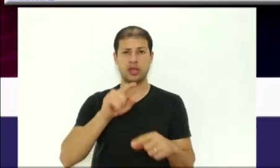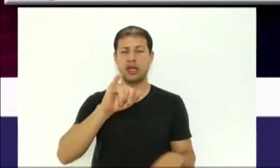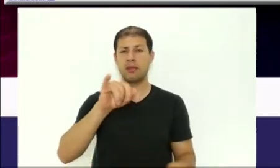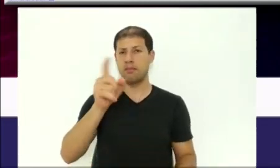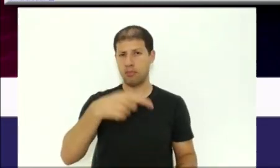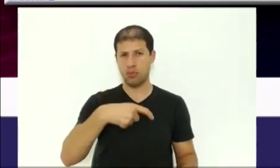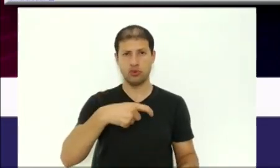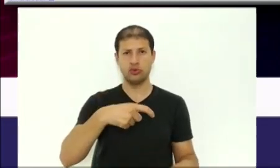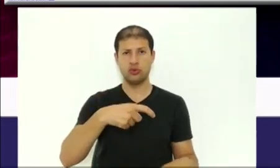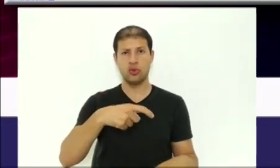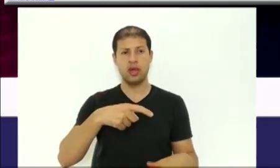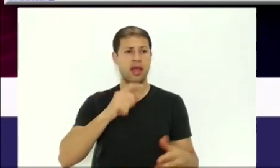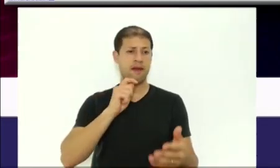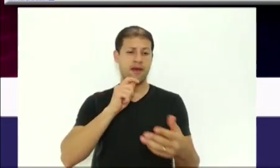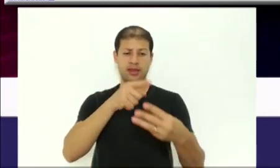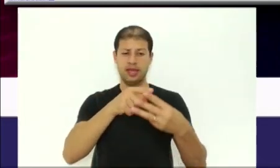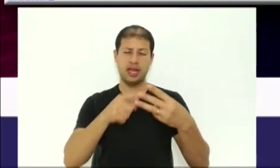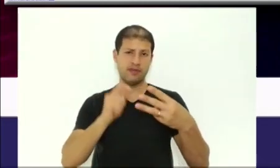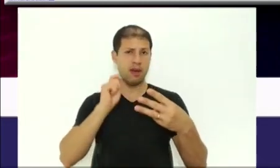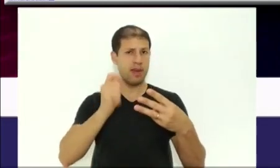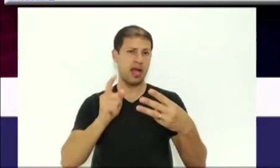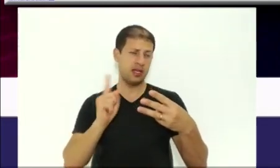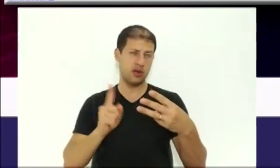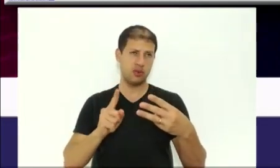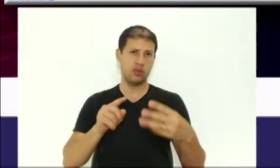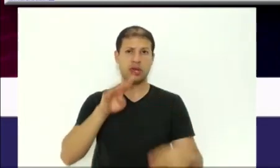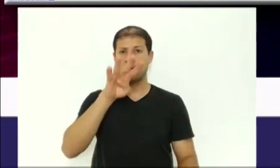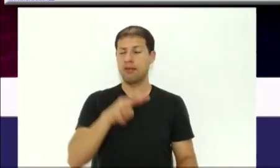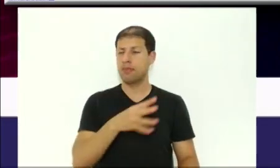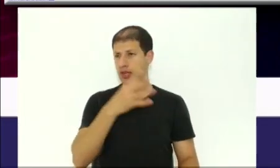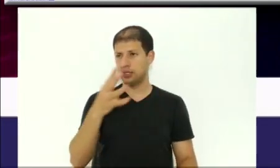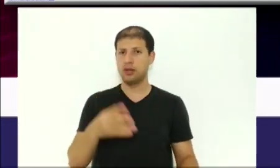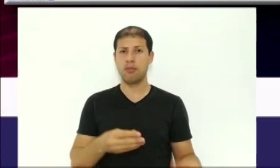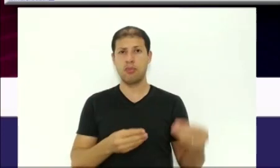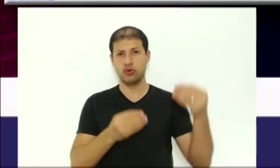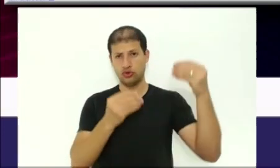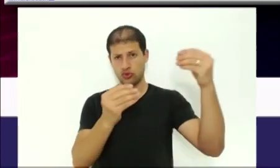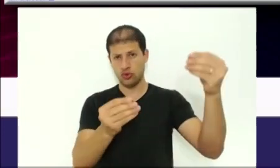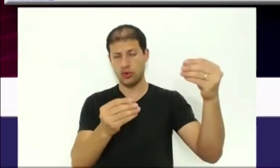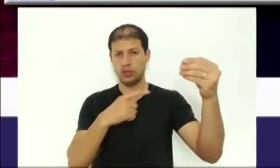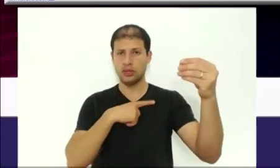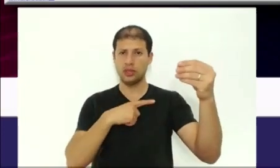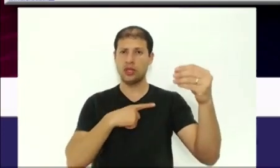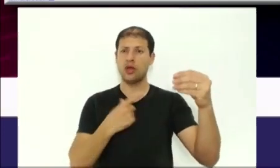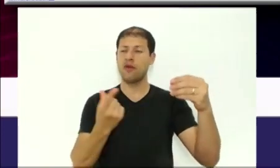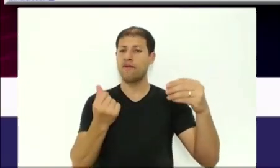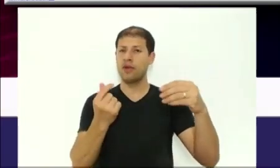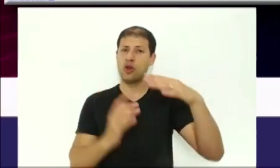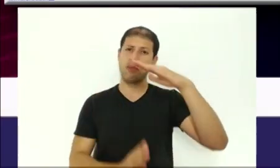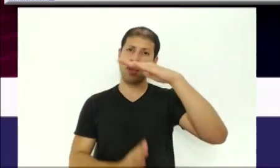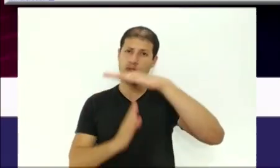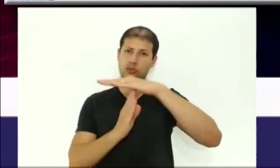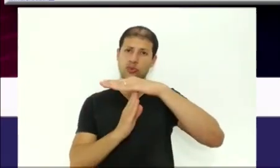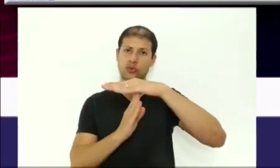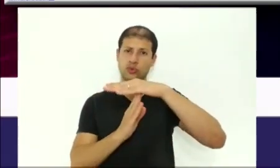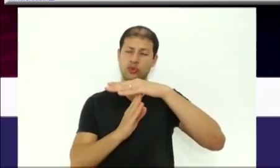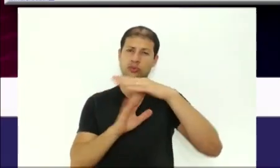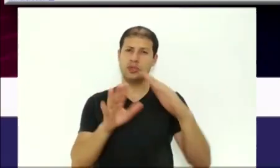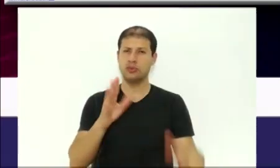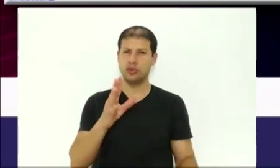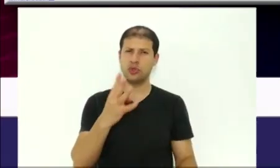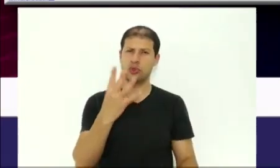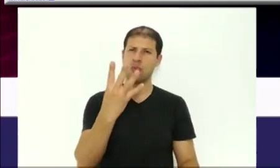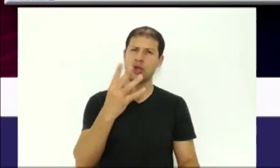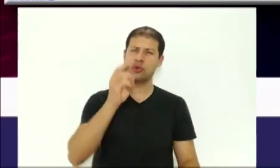que na planilha que foi apresentada tem um valor máximo de receita de cerca de 4 milhões